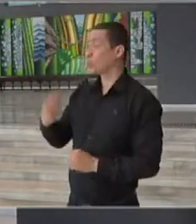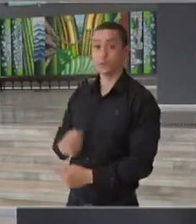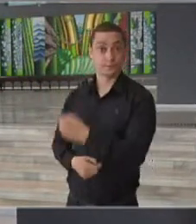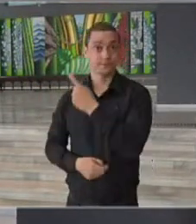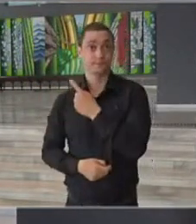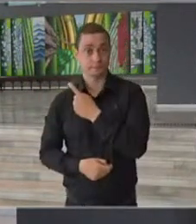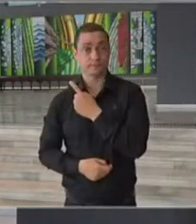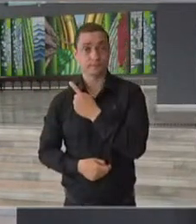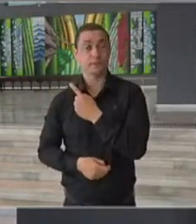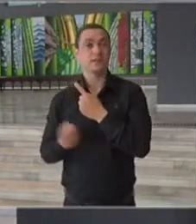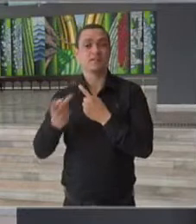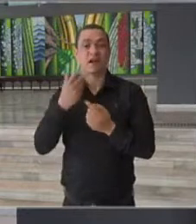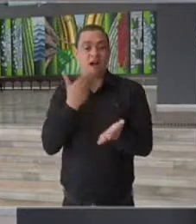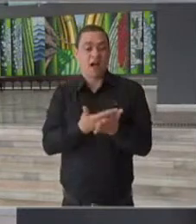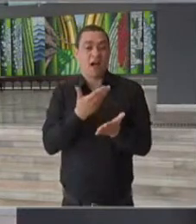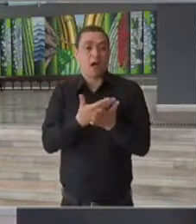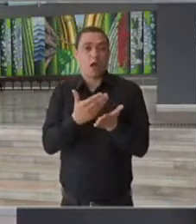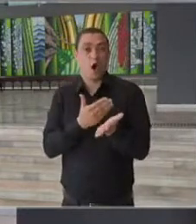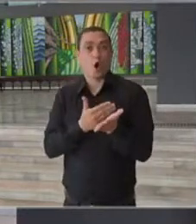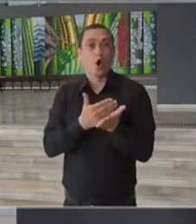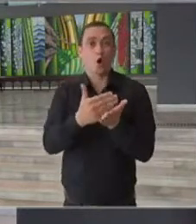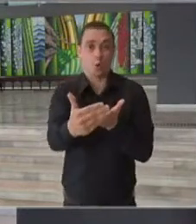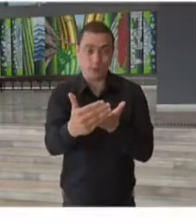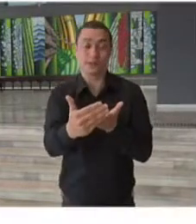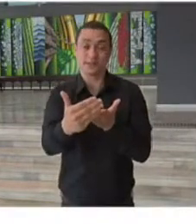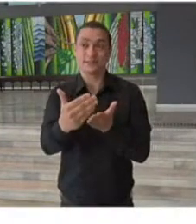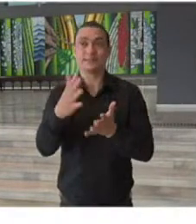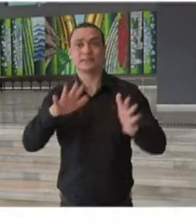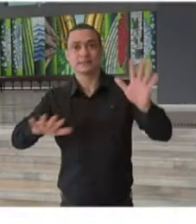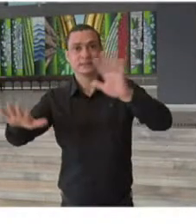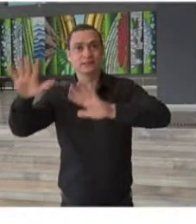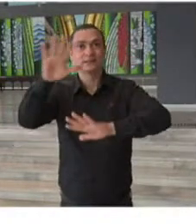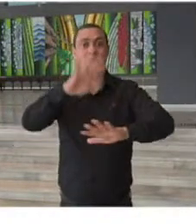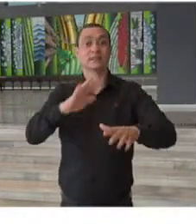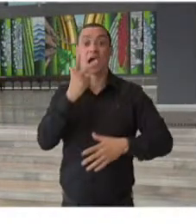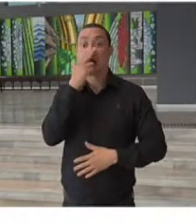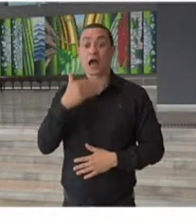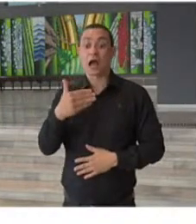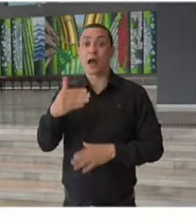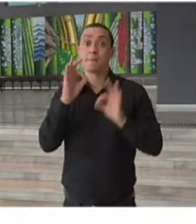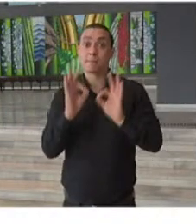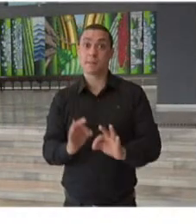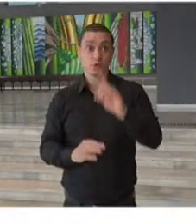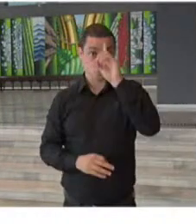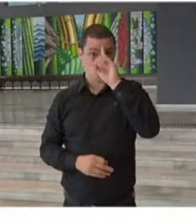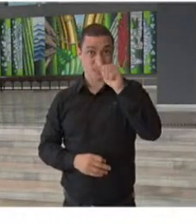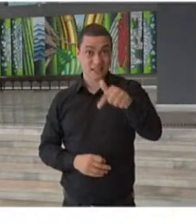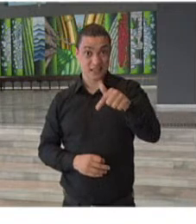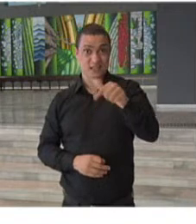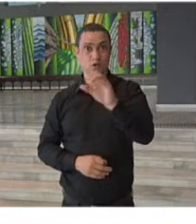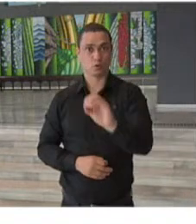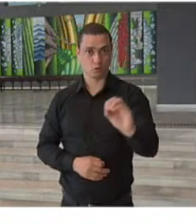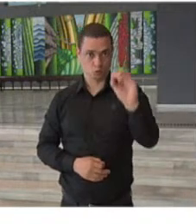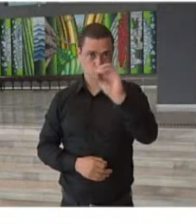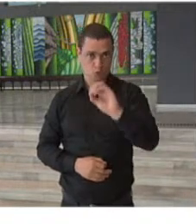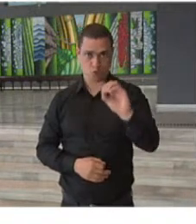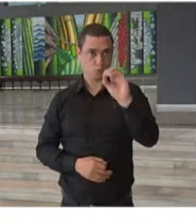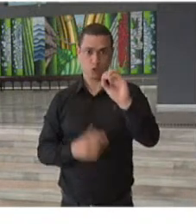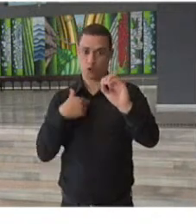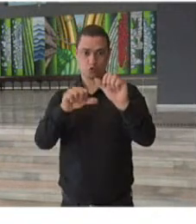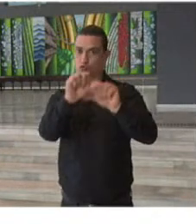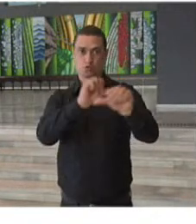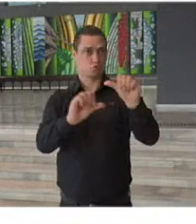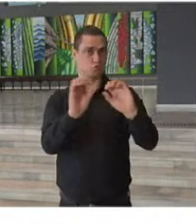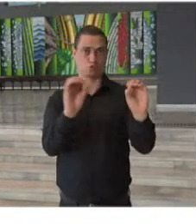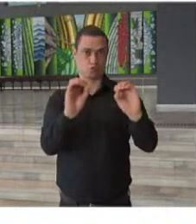Logicamente que quando a gente fala do retorno às aulas, né, a previsão é 7 de outubro, nós estamos mantendo a previsão do dia 7